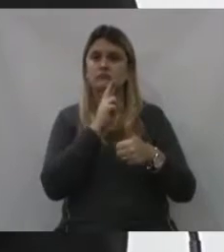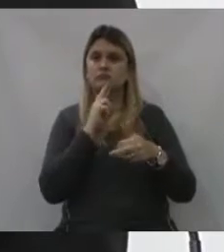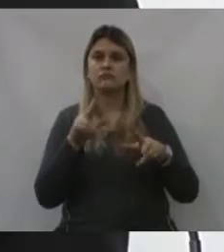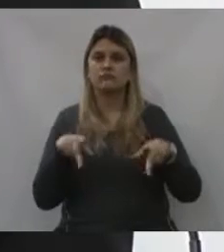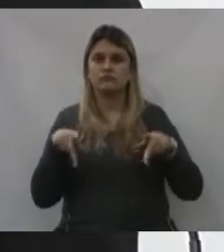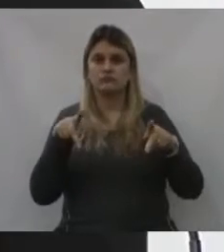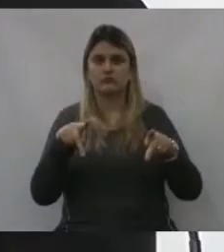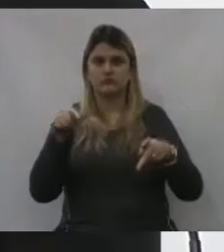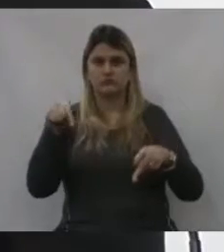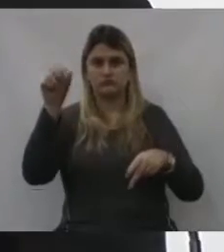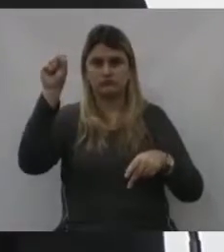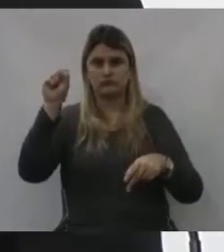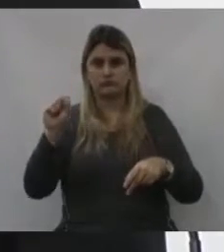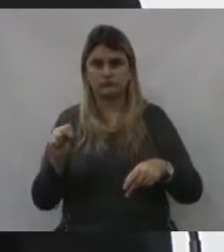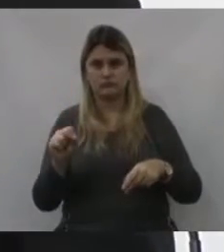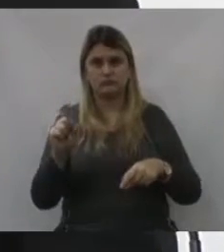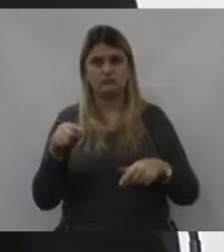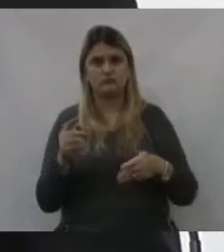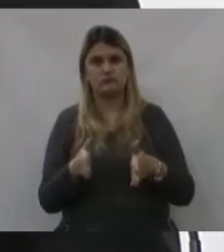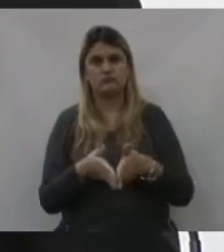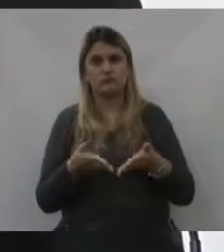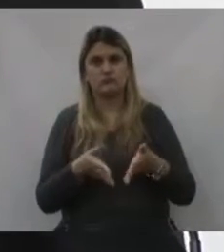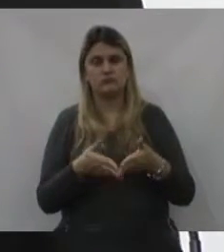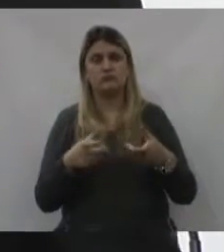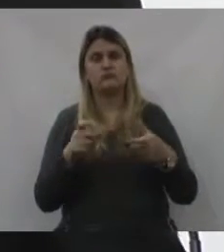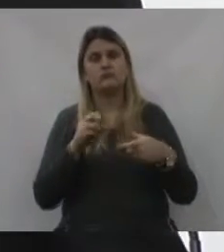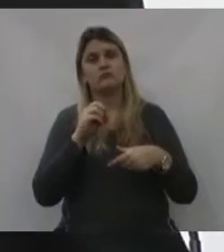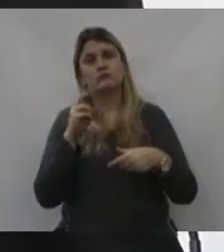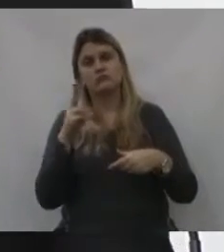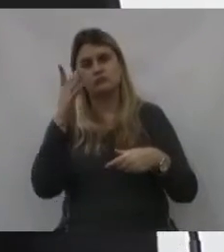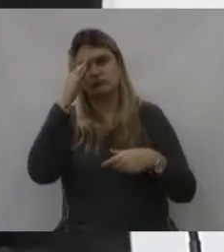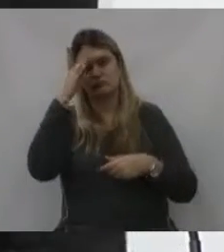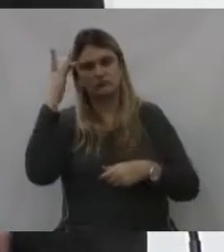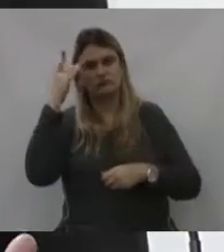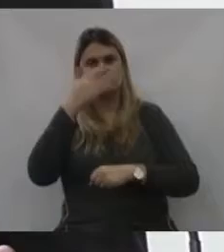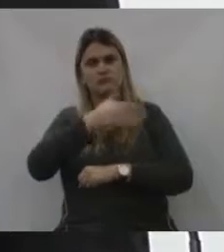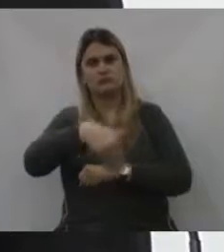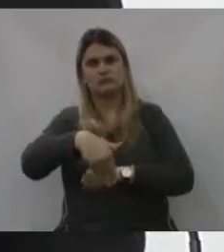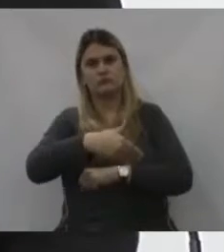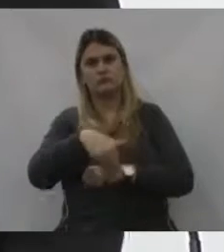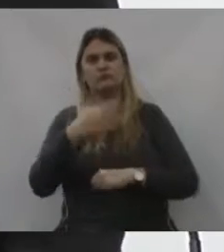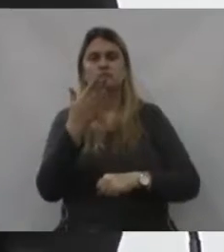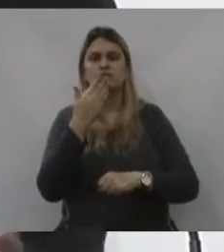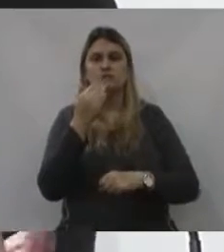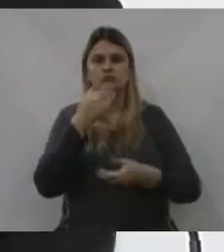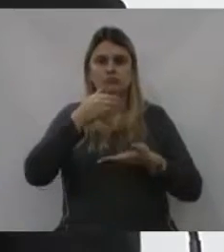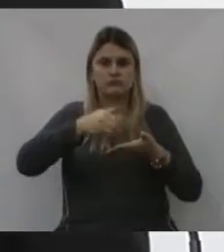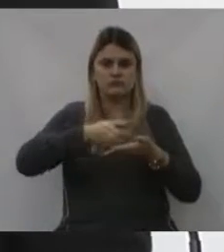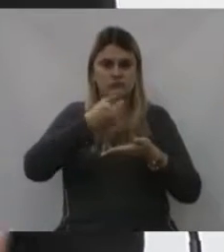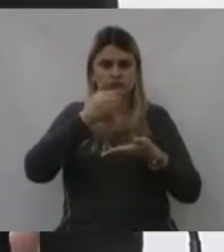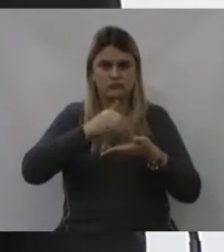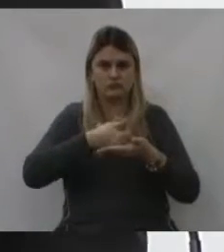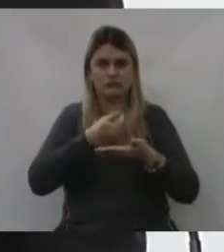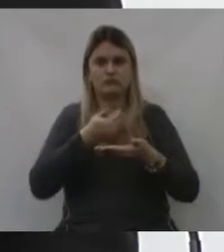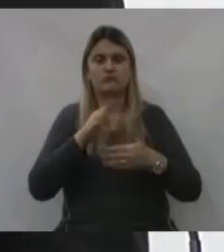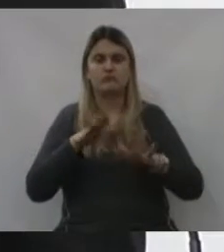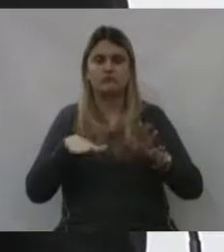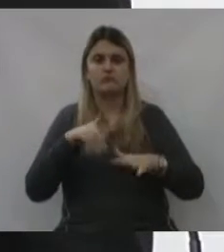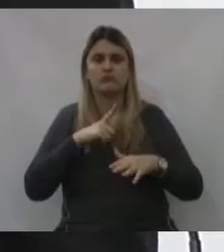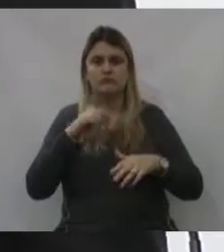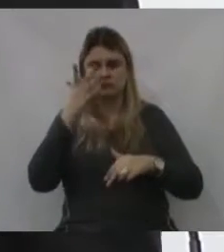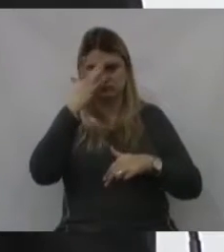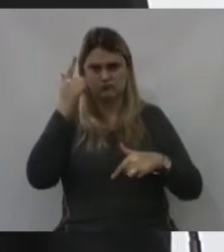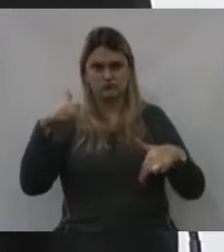restaurante popular na região sul, que é uma região muito carente, né? Ou para as pessoas de rua que comem o sopão, muita gente